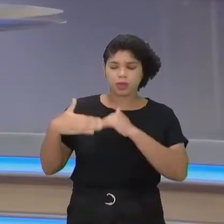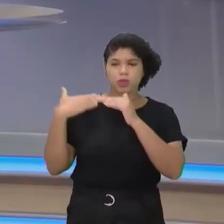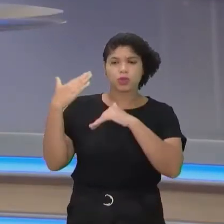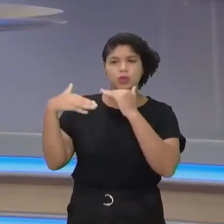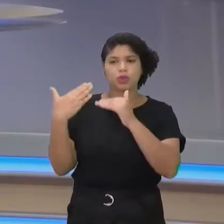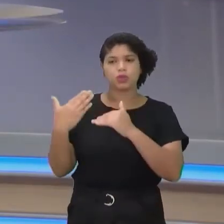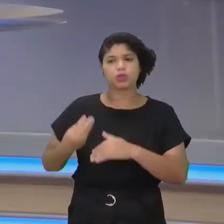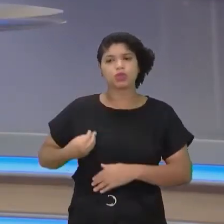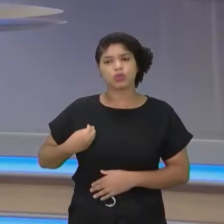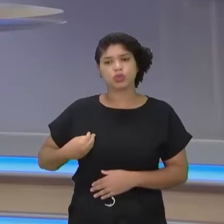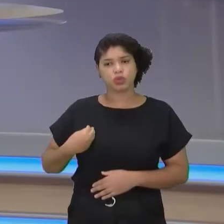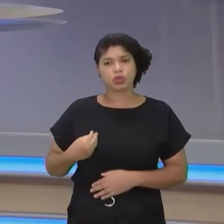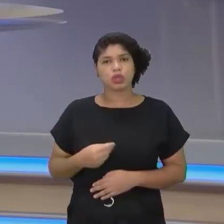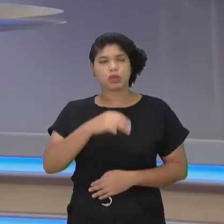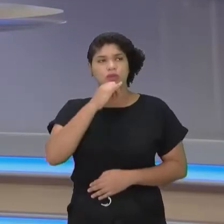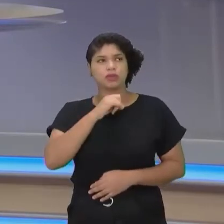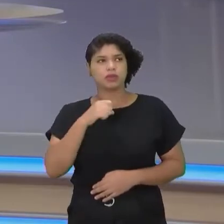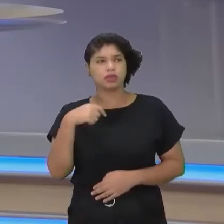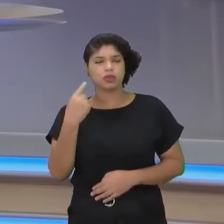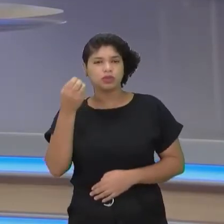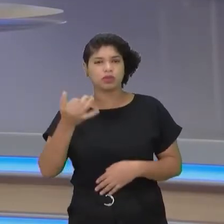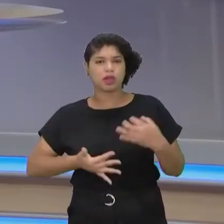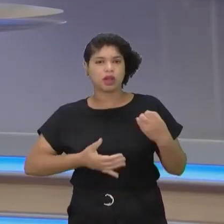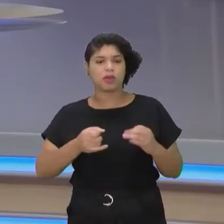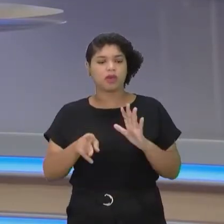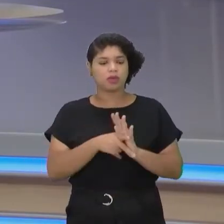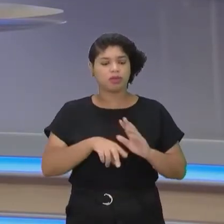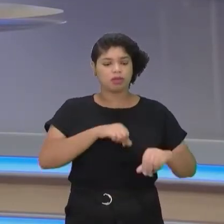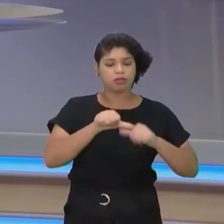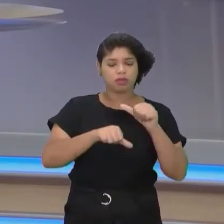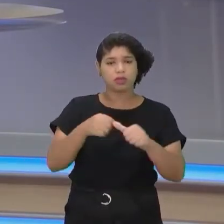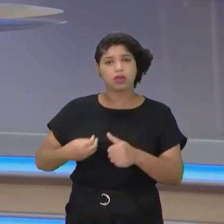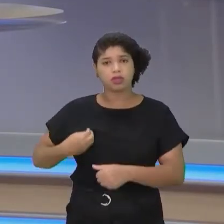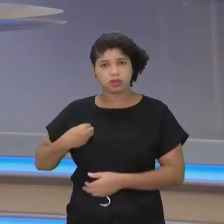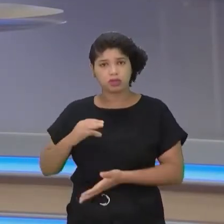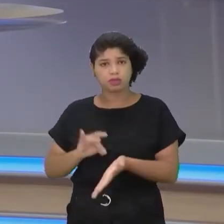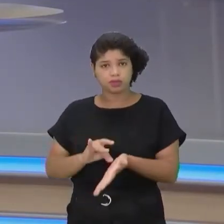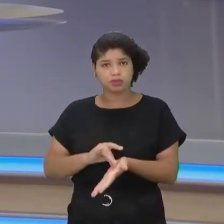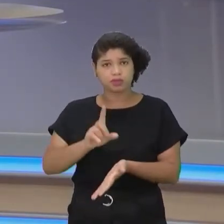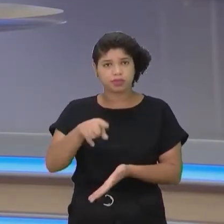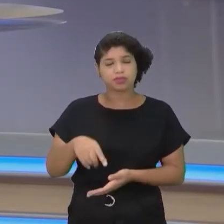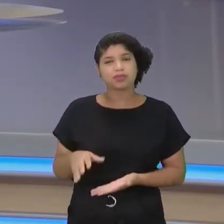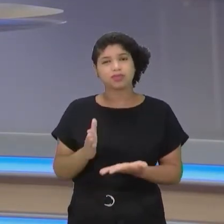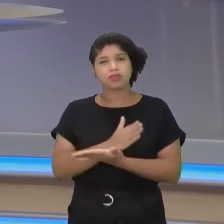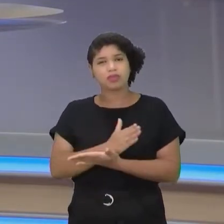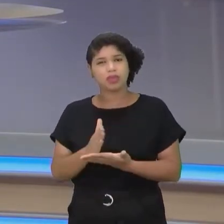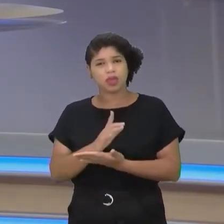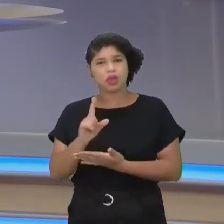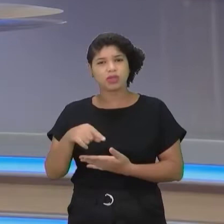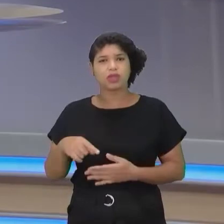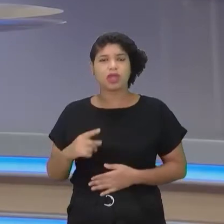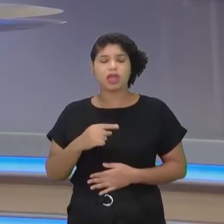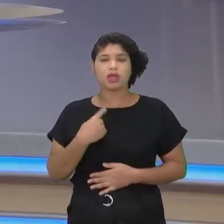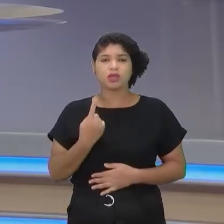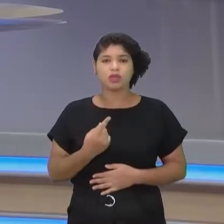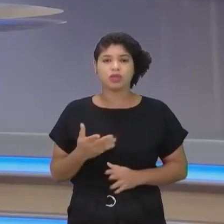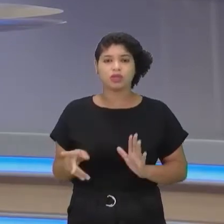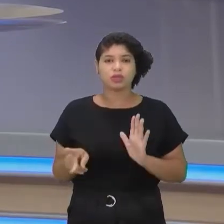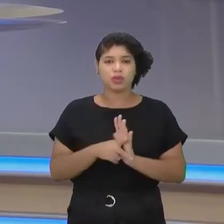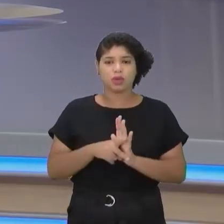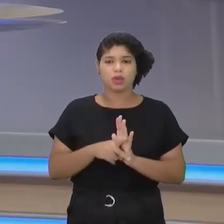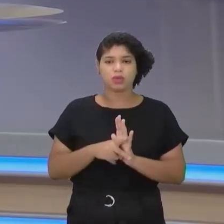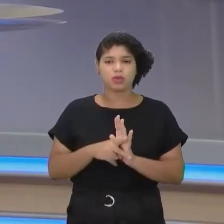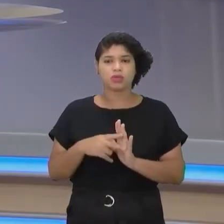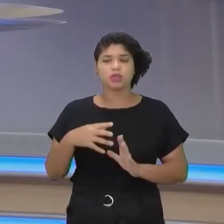processos, talvez quando a gente fale sobre essas mudanças, né, são mudanças que nós também incorporamos como as